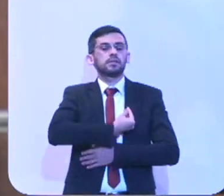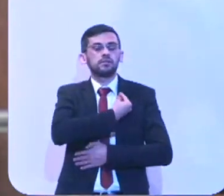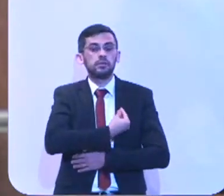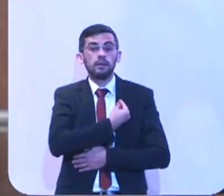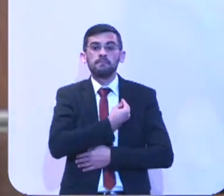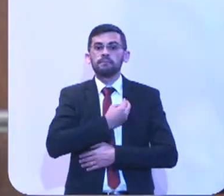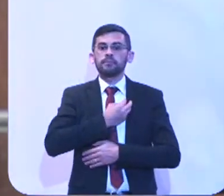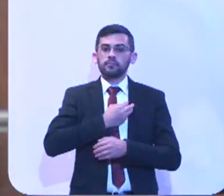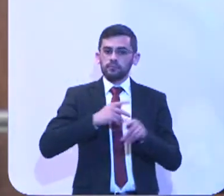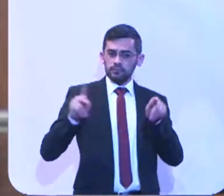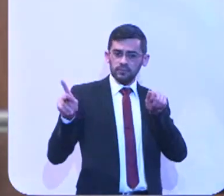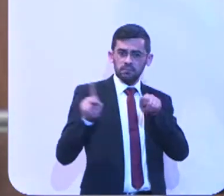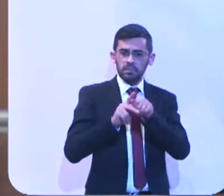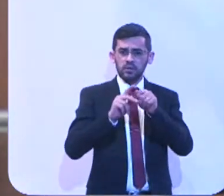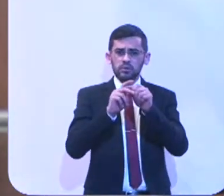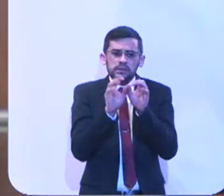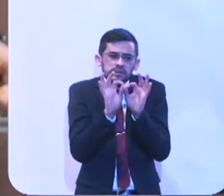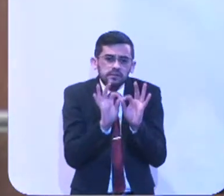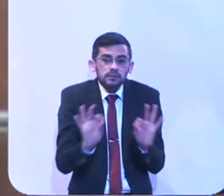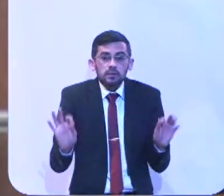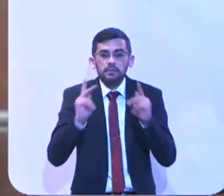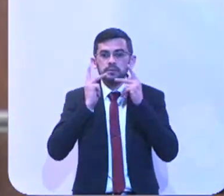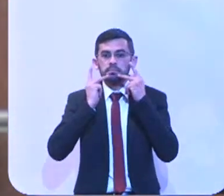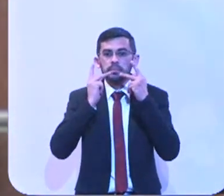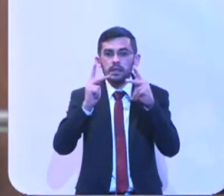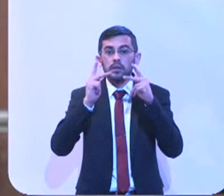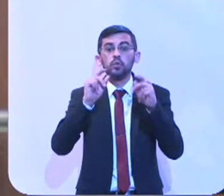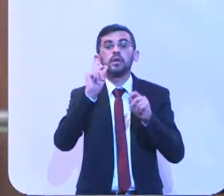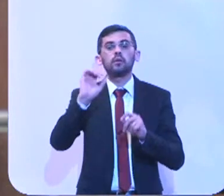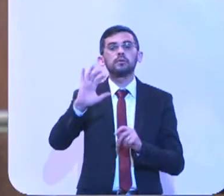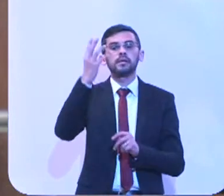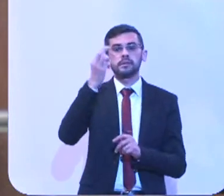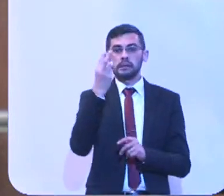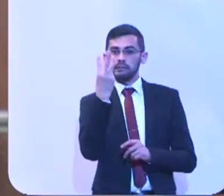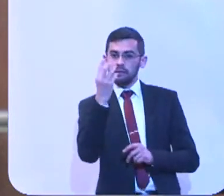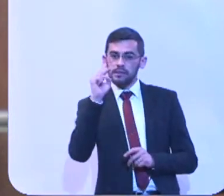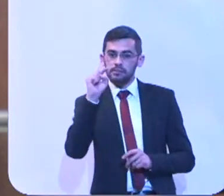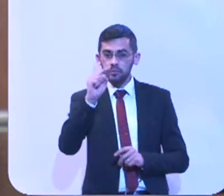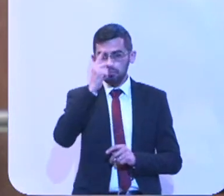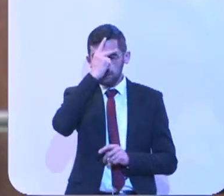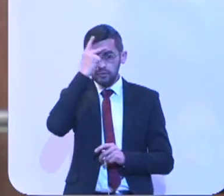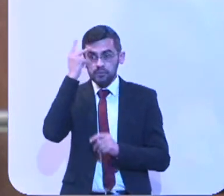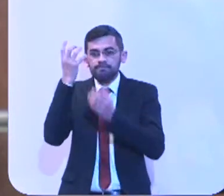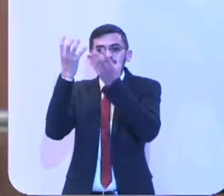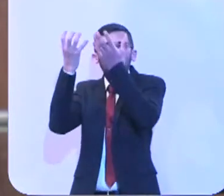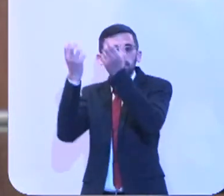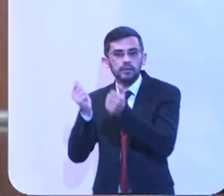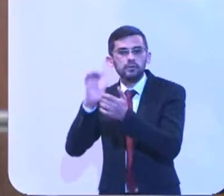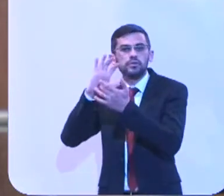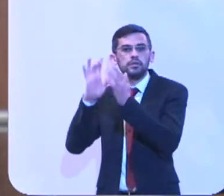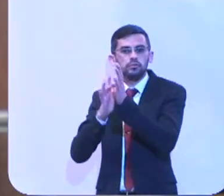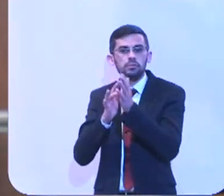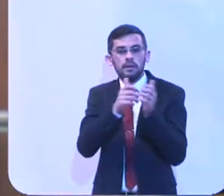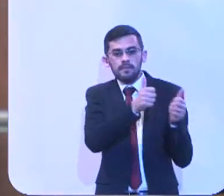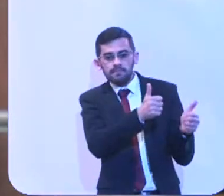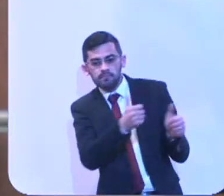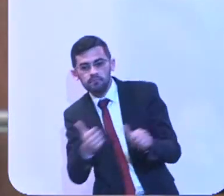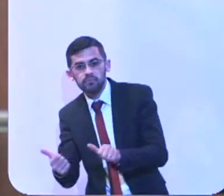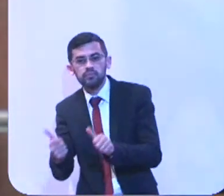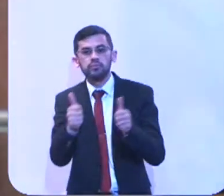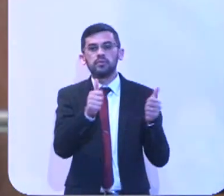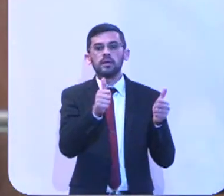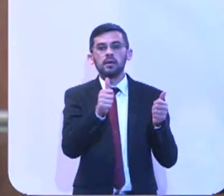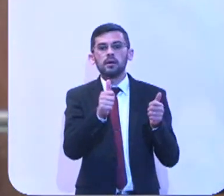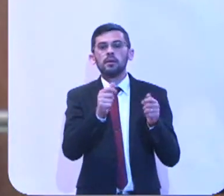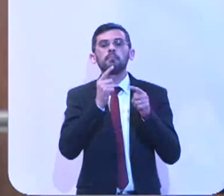naquele dia, enquanto aquele homem simples está pregando, 3 mil pessoas se convertem e são batizadas. Porque